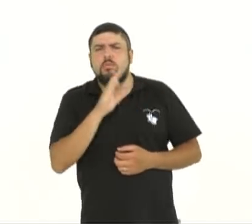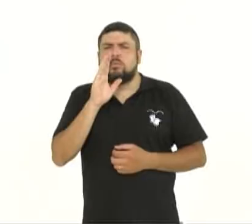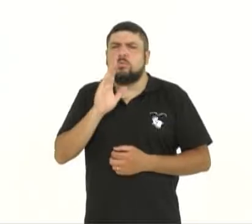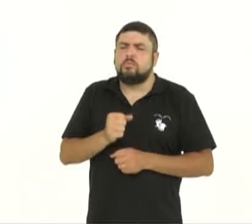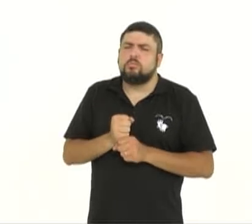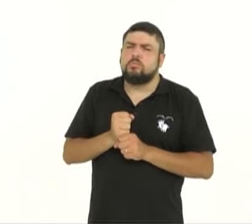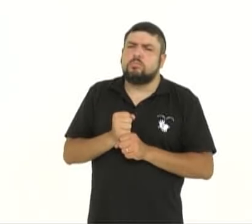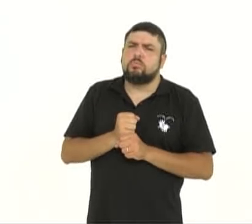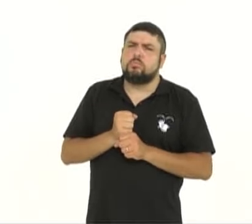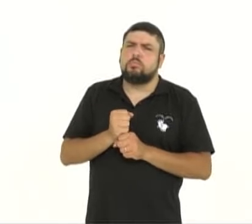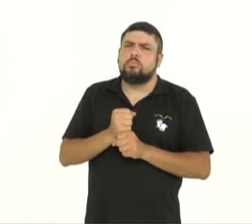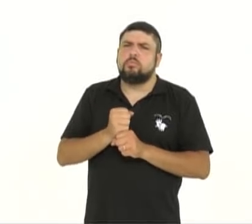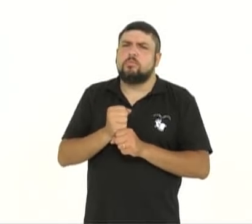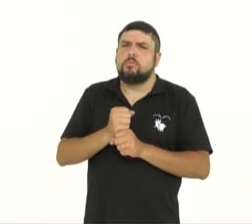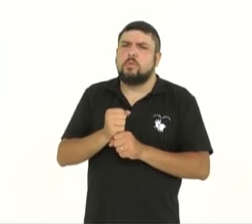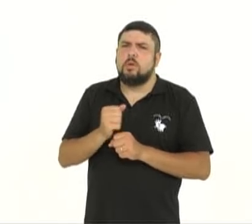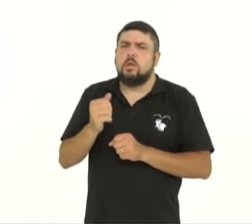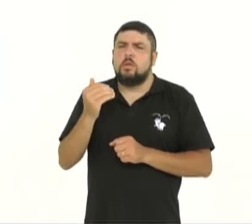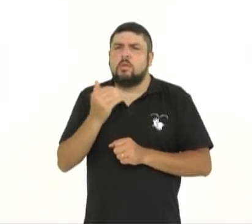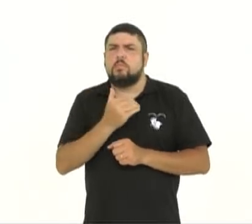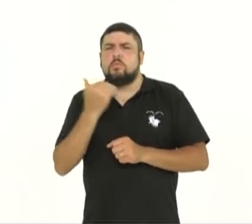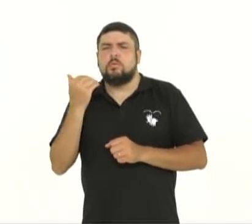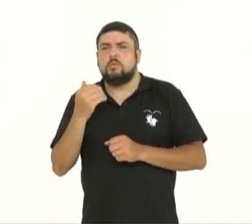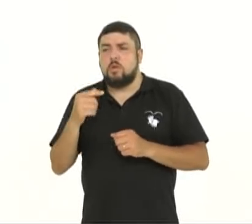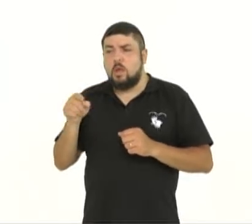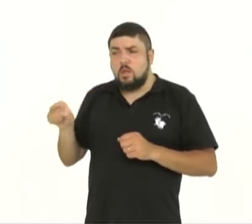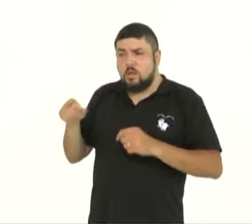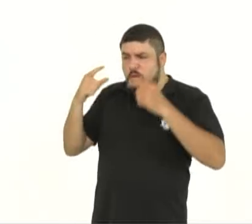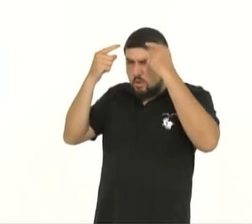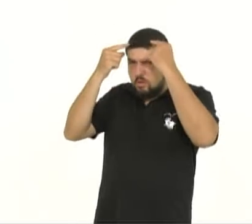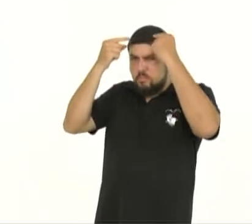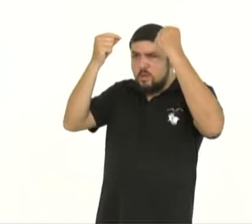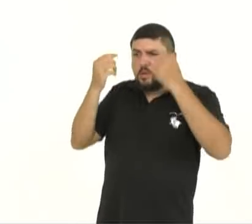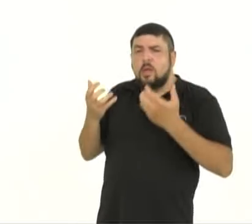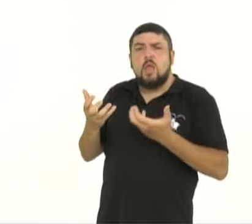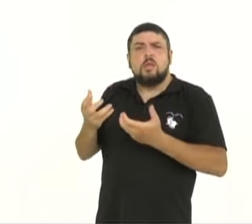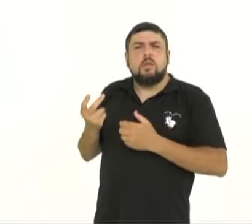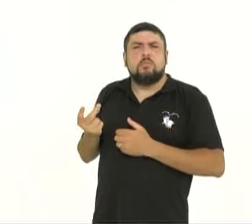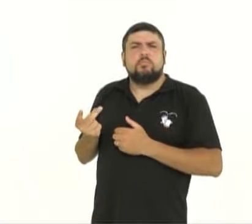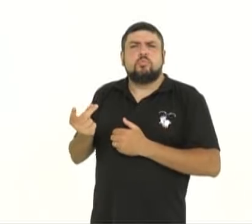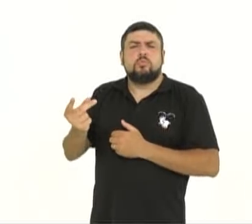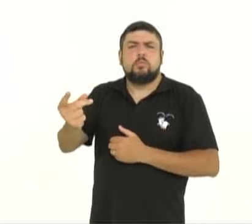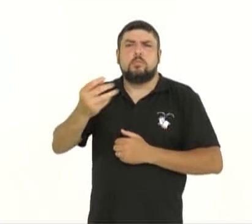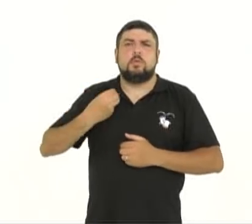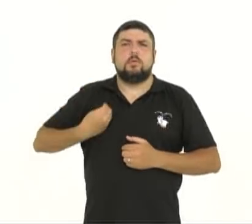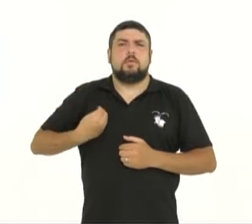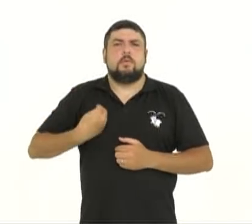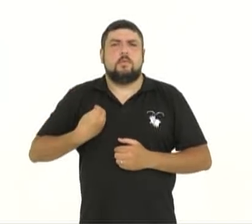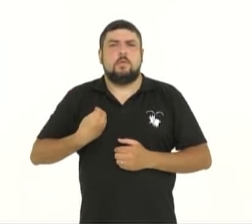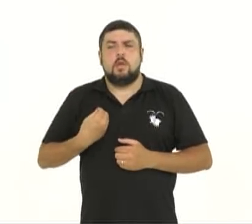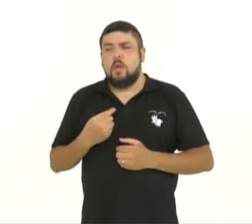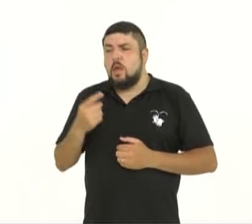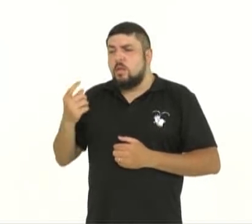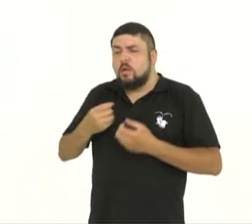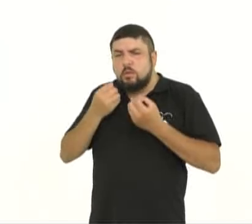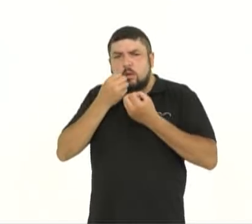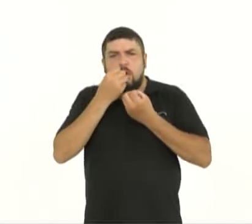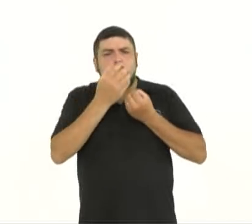morrem. Enquanto Batman ainda deseja prolongar a vida, Batman conta que está na clínica